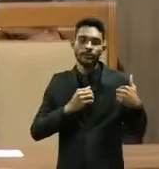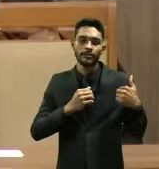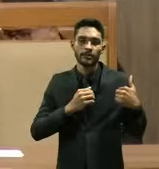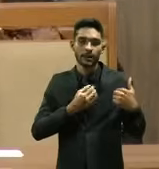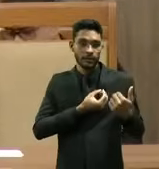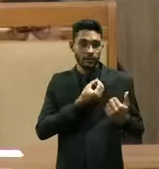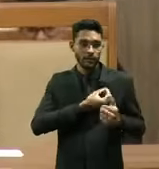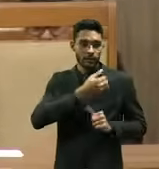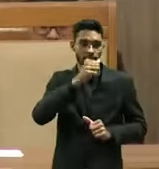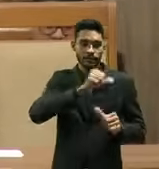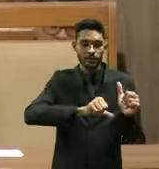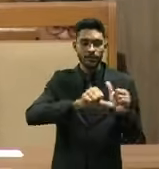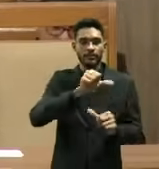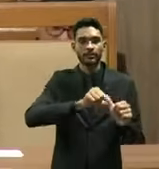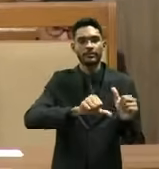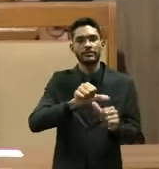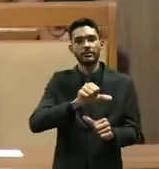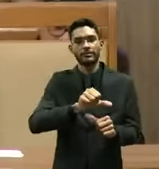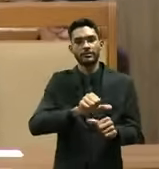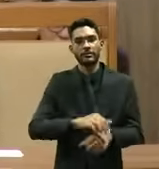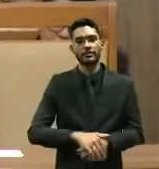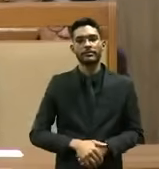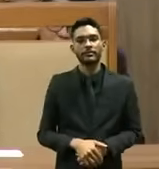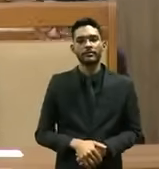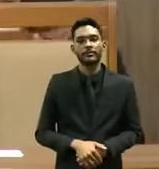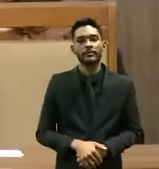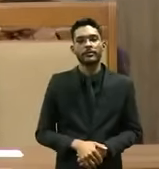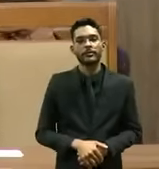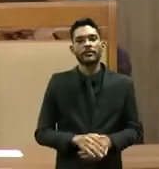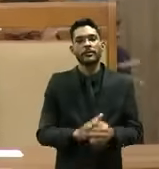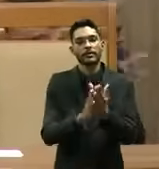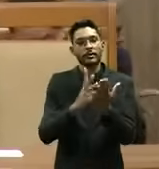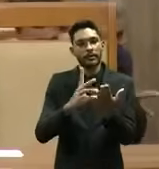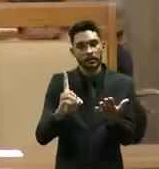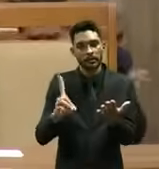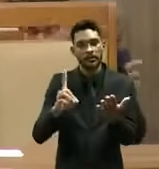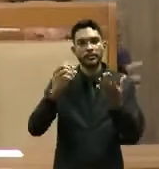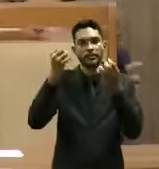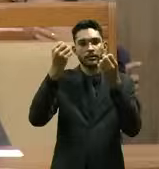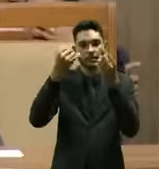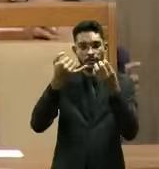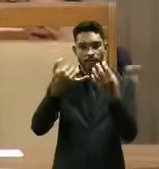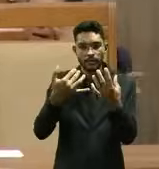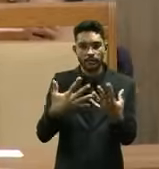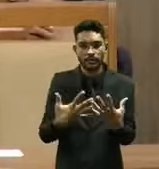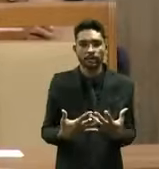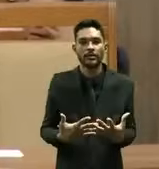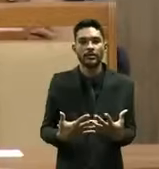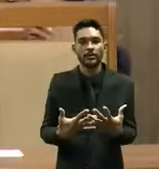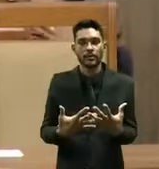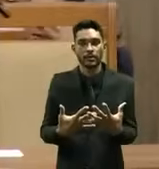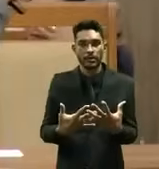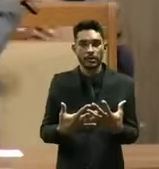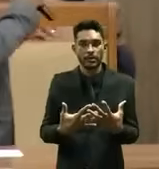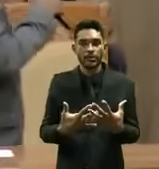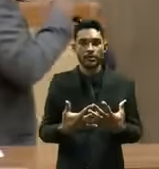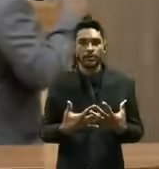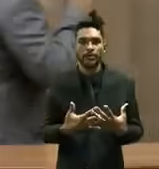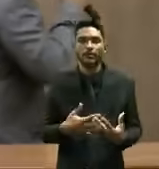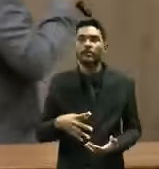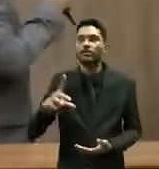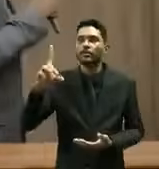vida Efésios 5:18 Não vos embriagueis com vinho mas enchei-vos do